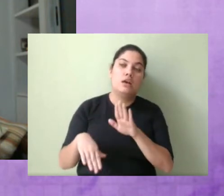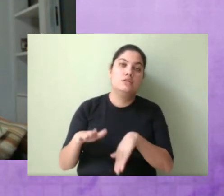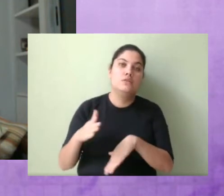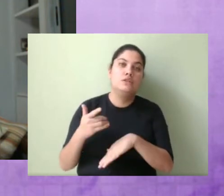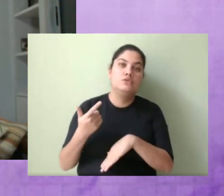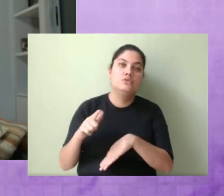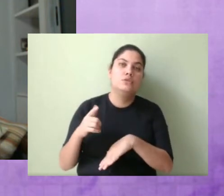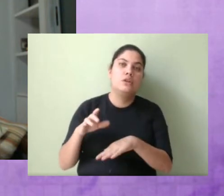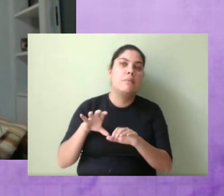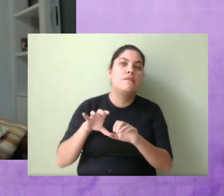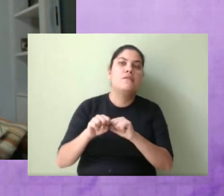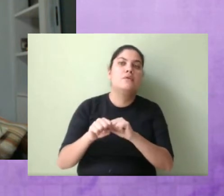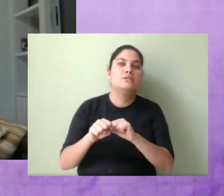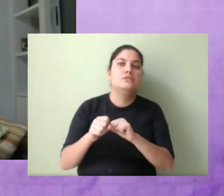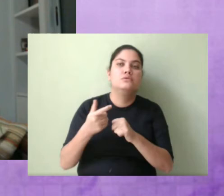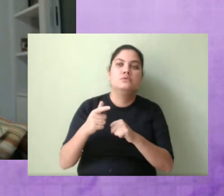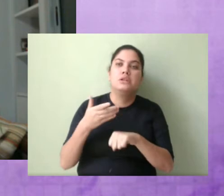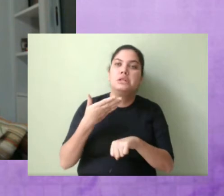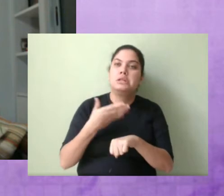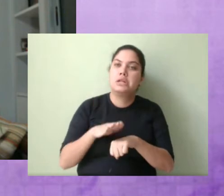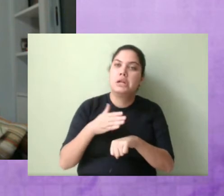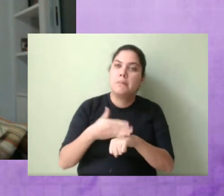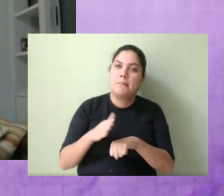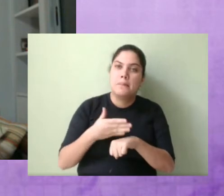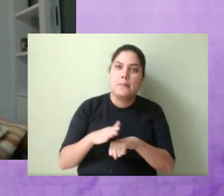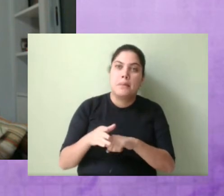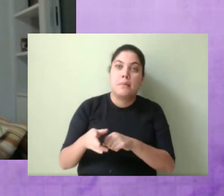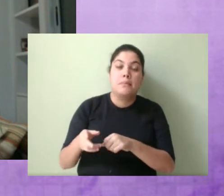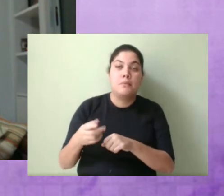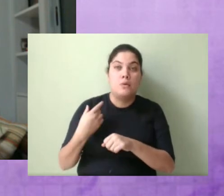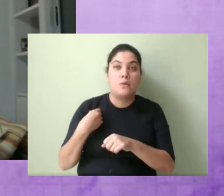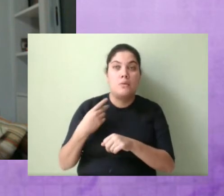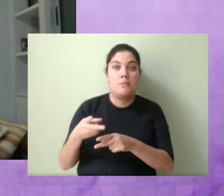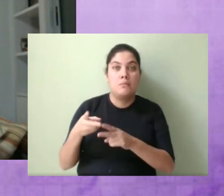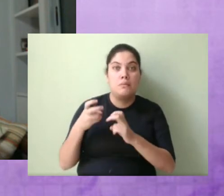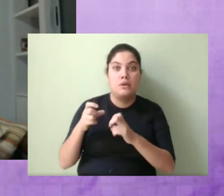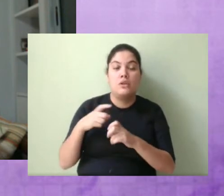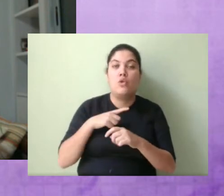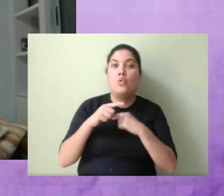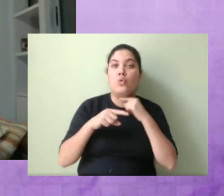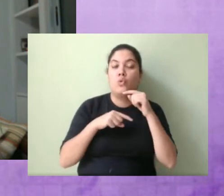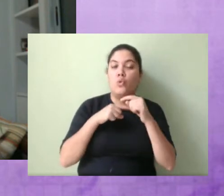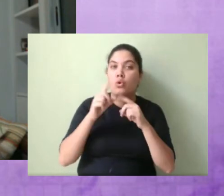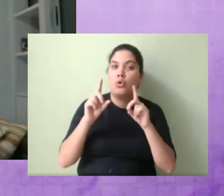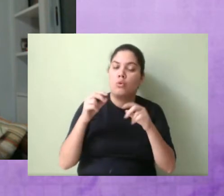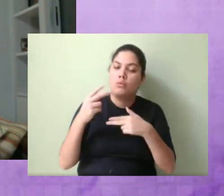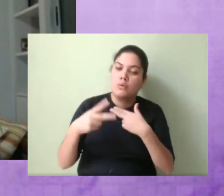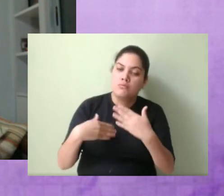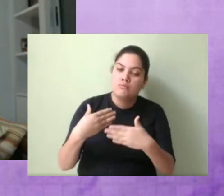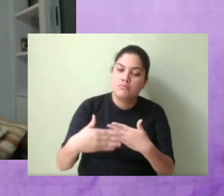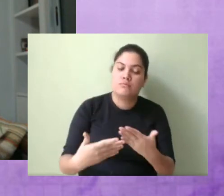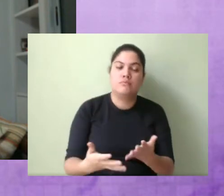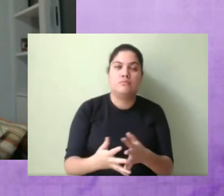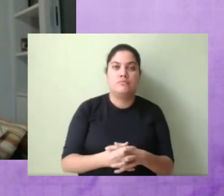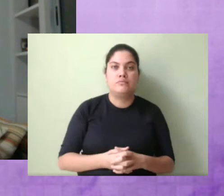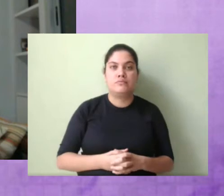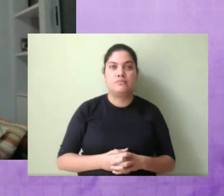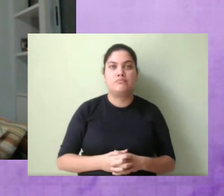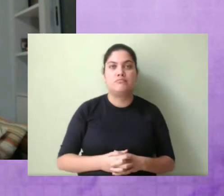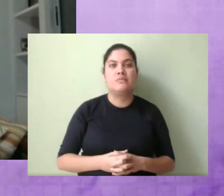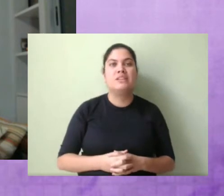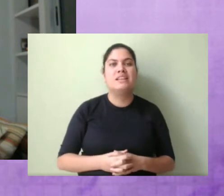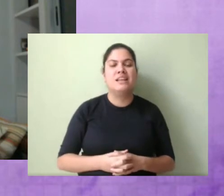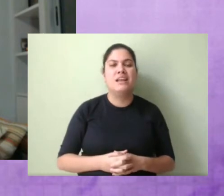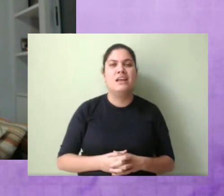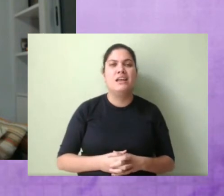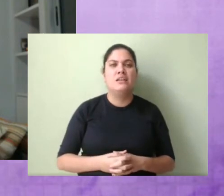comissões são servidores que participam dessas comissões, são servidores estáveis pela lei, e que às vezes não têm uma